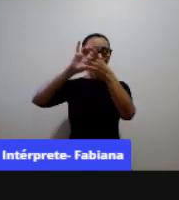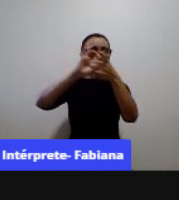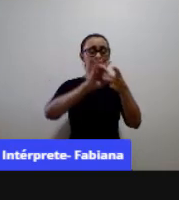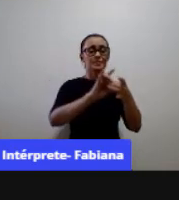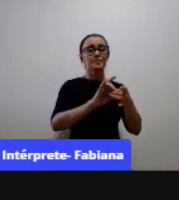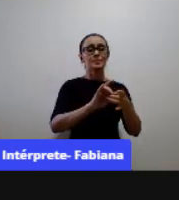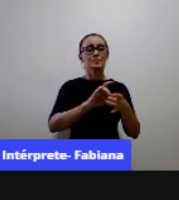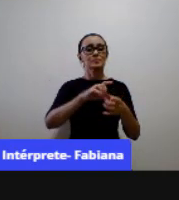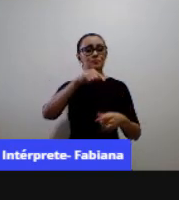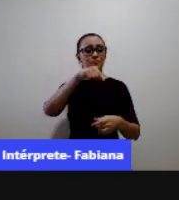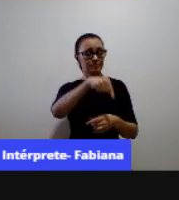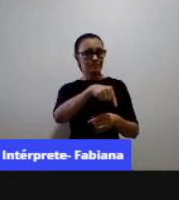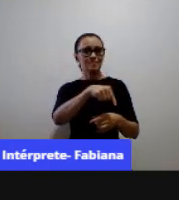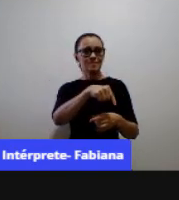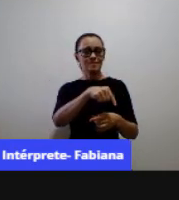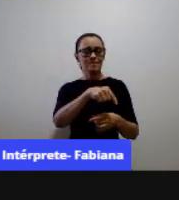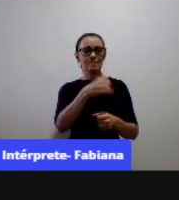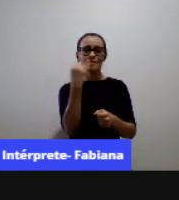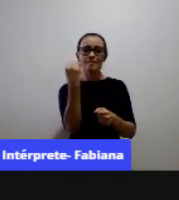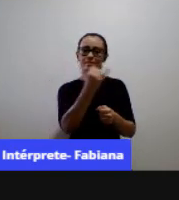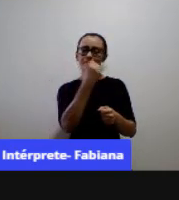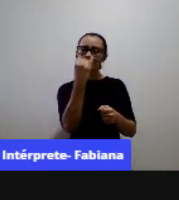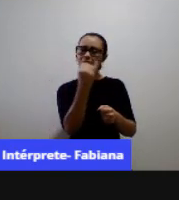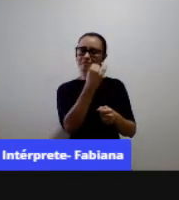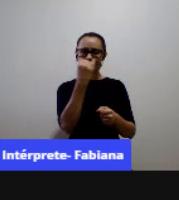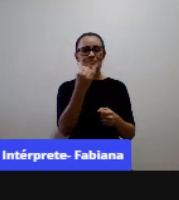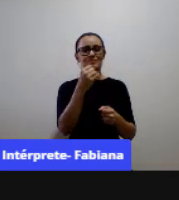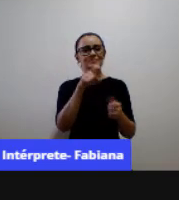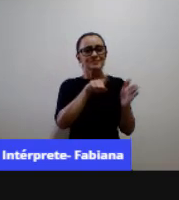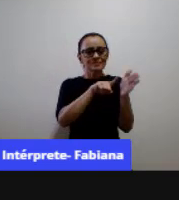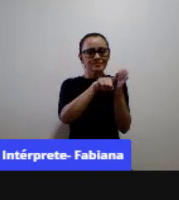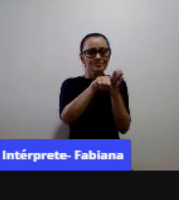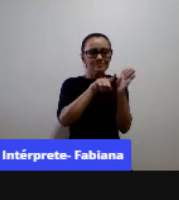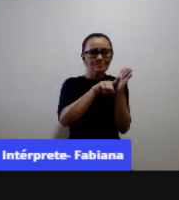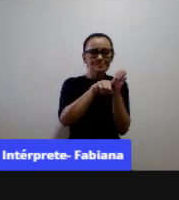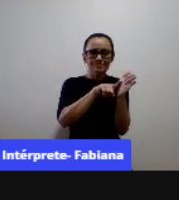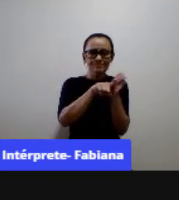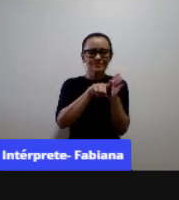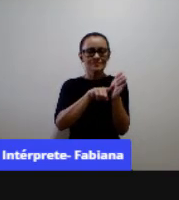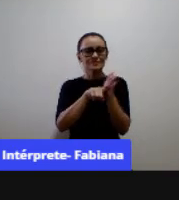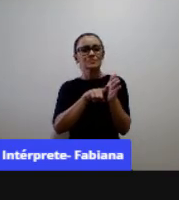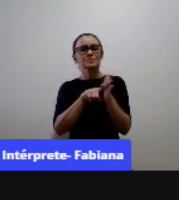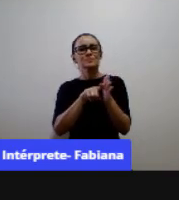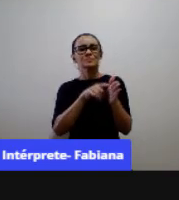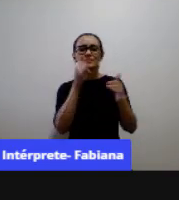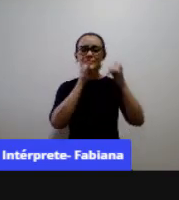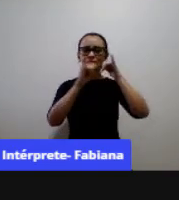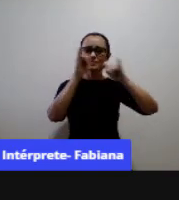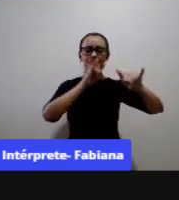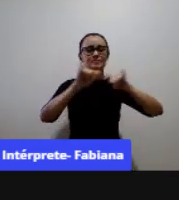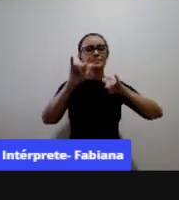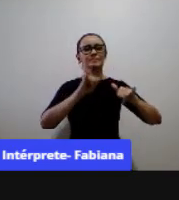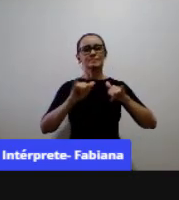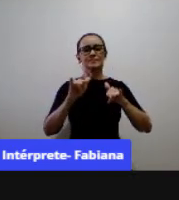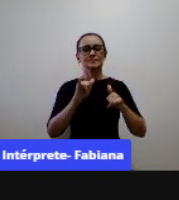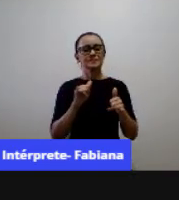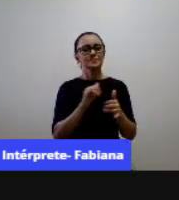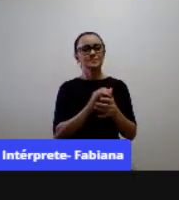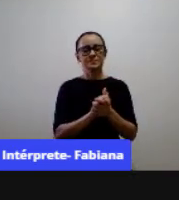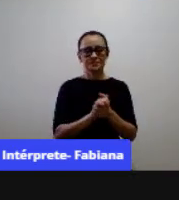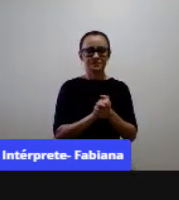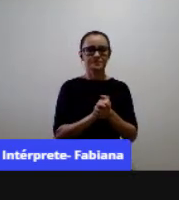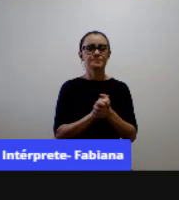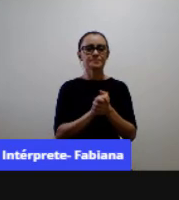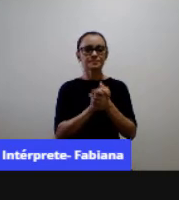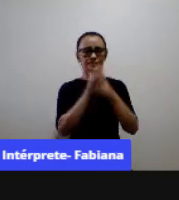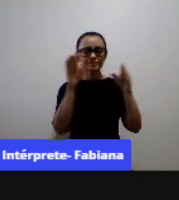é importante colher nesses dados da anamnese, né? Quais as situações de percepção, quais